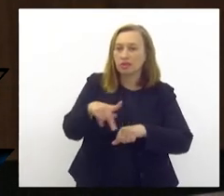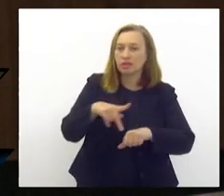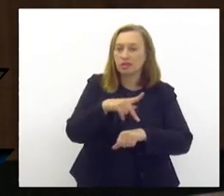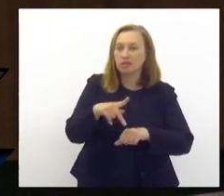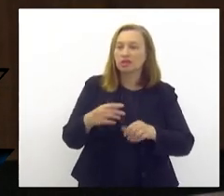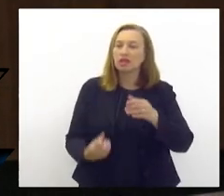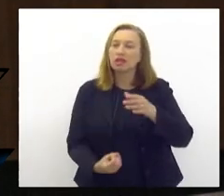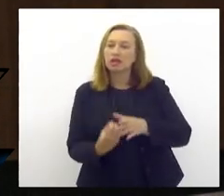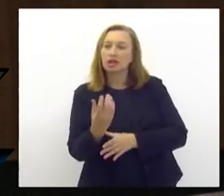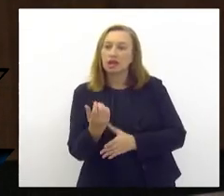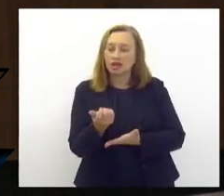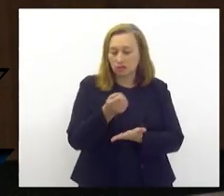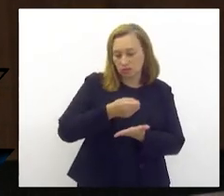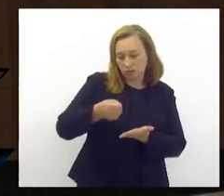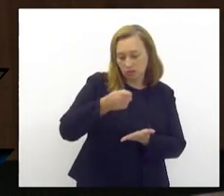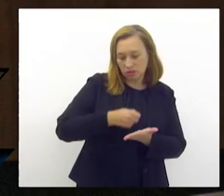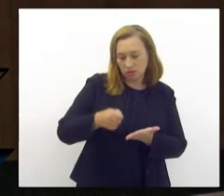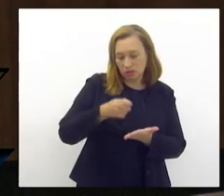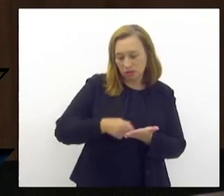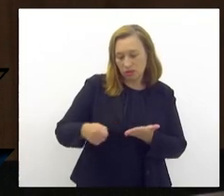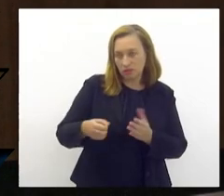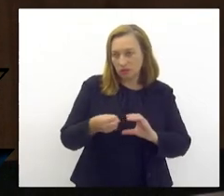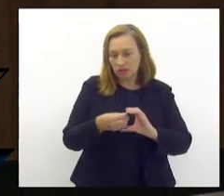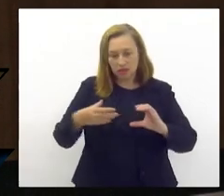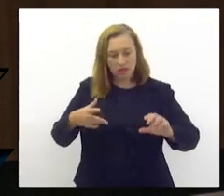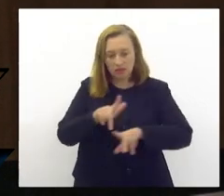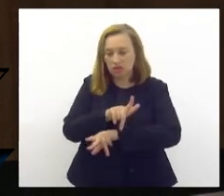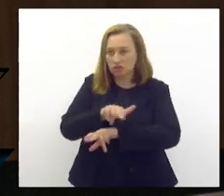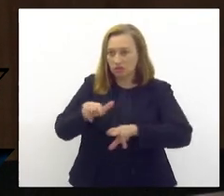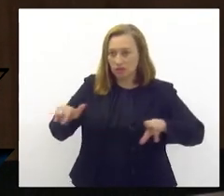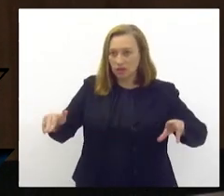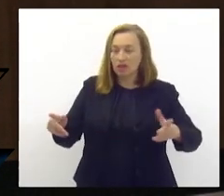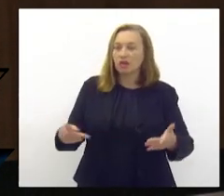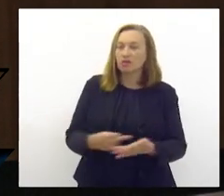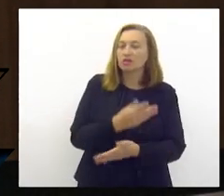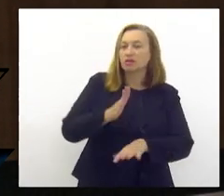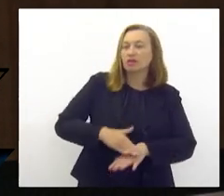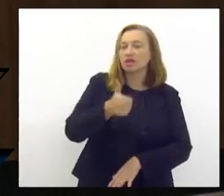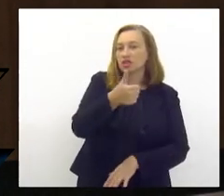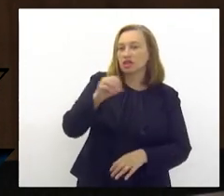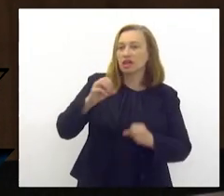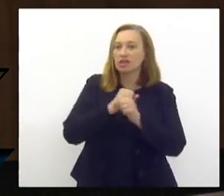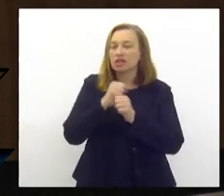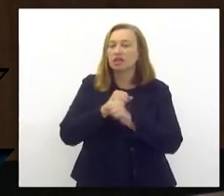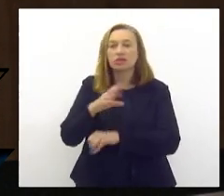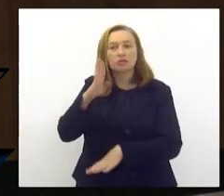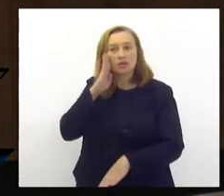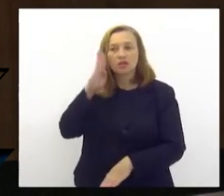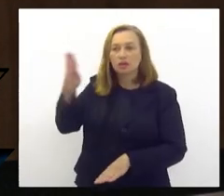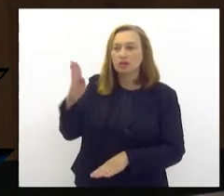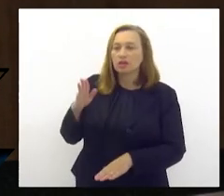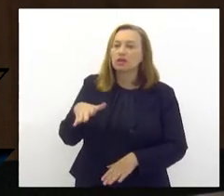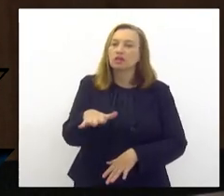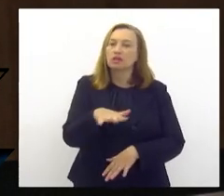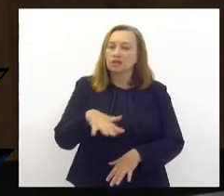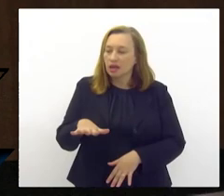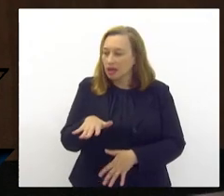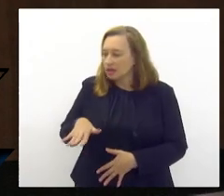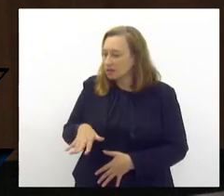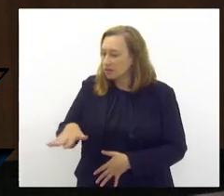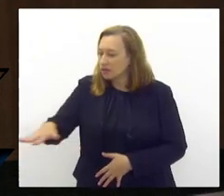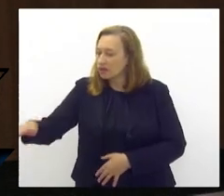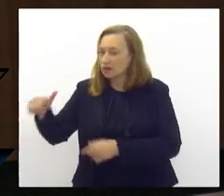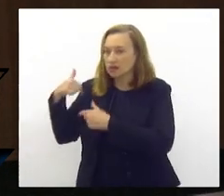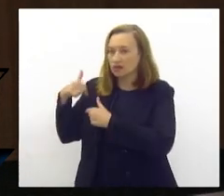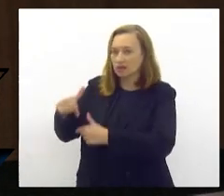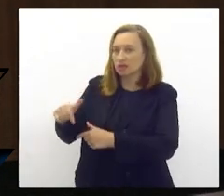artistas com características múltiplas. Acontece há mais de 10 anos, principalmente nesses territórios